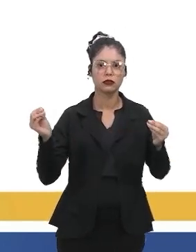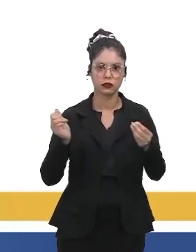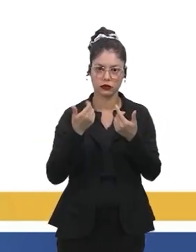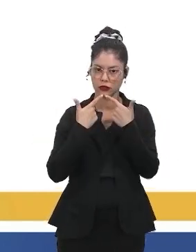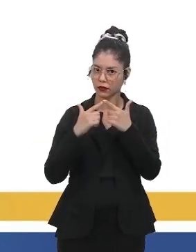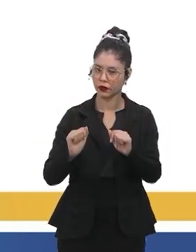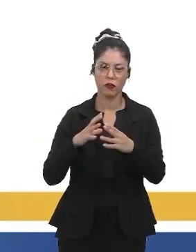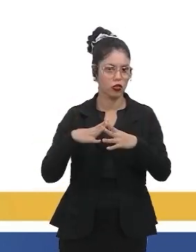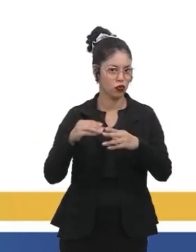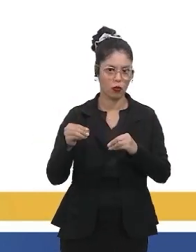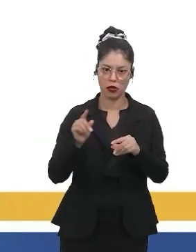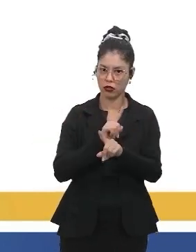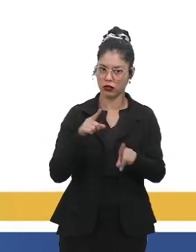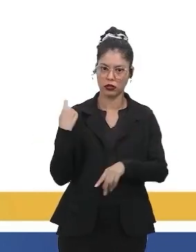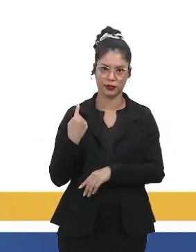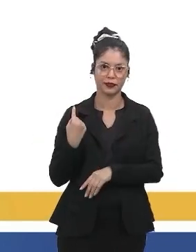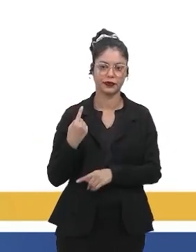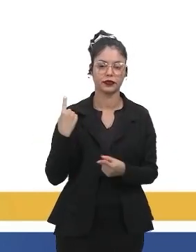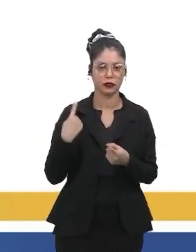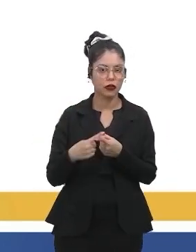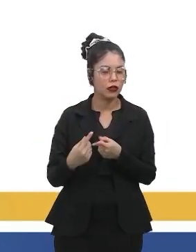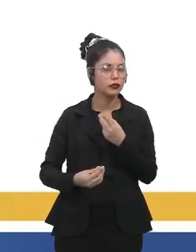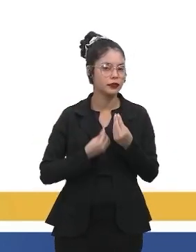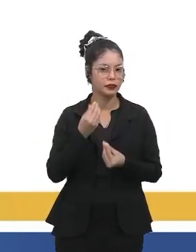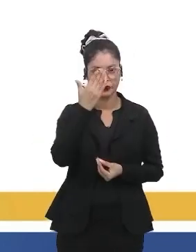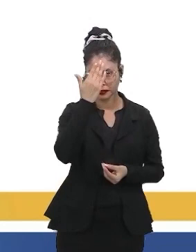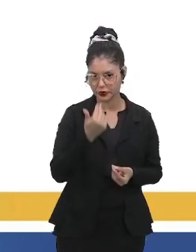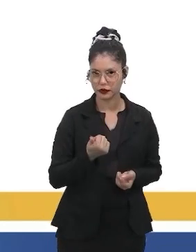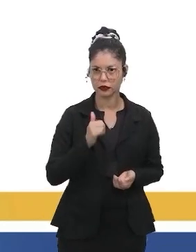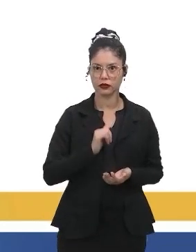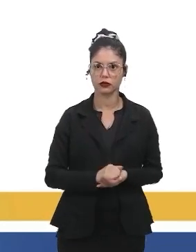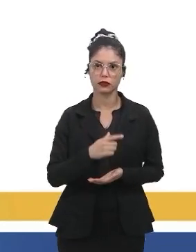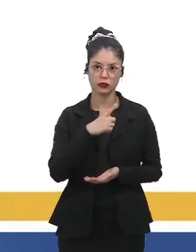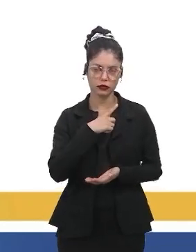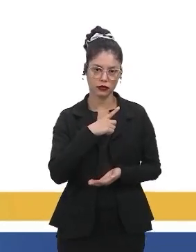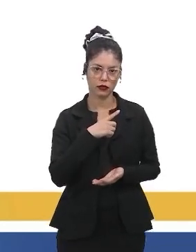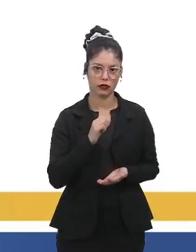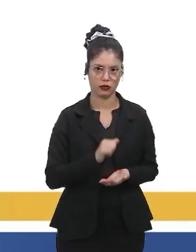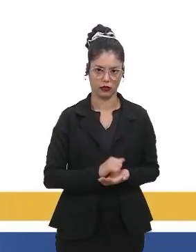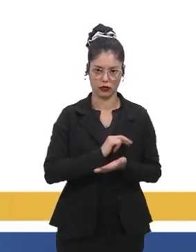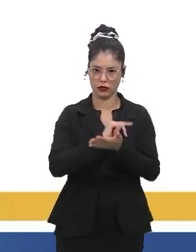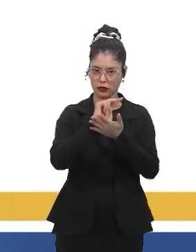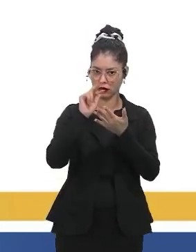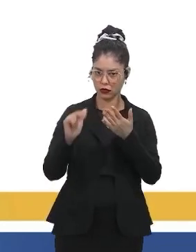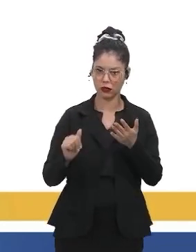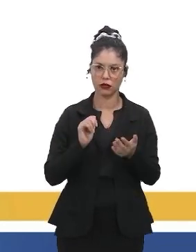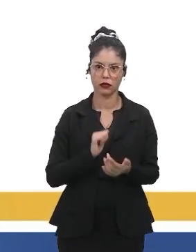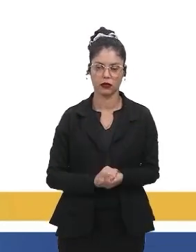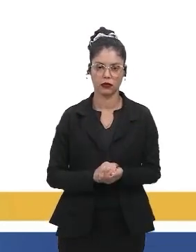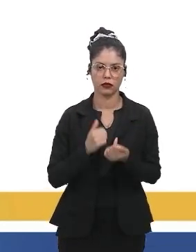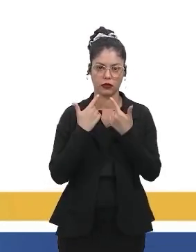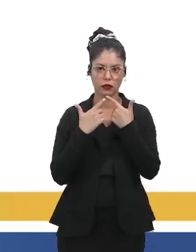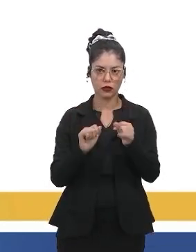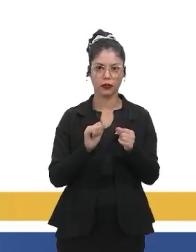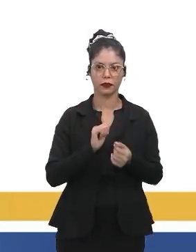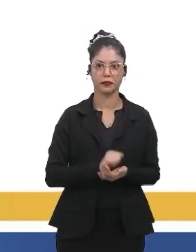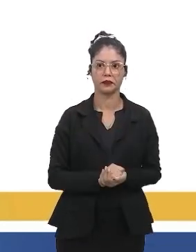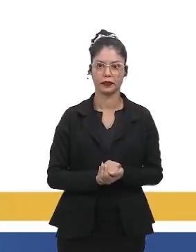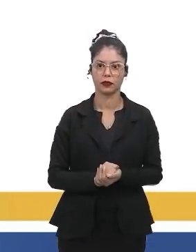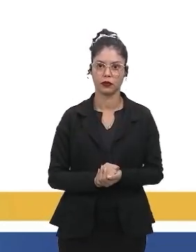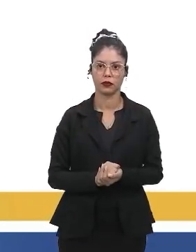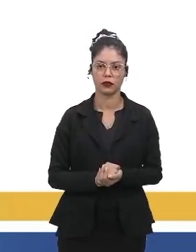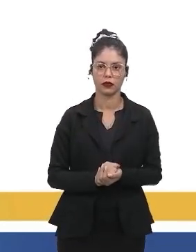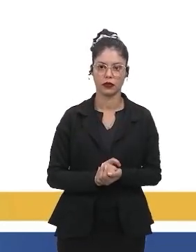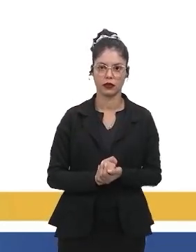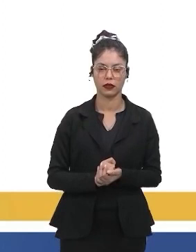vai esfalecer por si só, porque como nós sabemos, tem vários tipos de linguagem, né? Nós temos